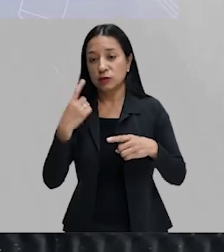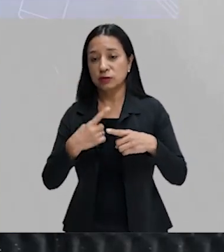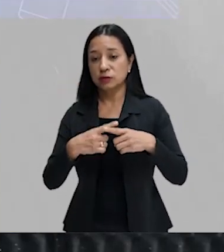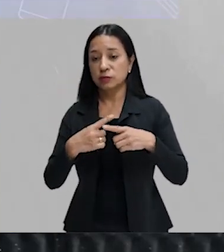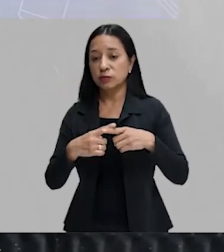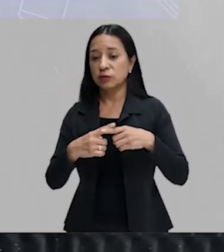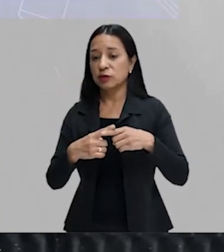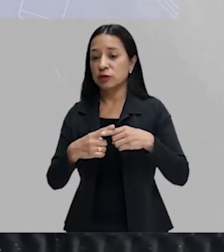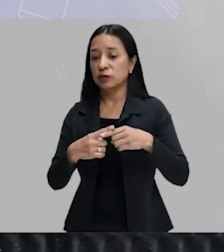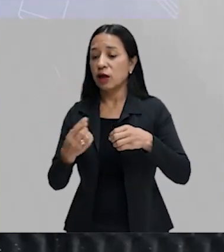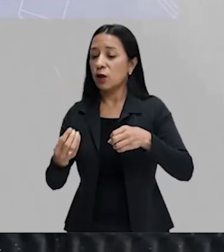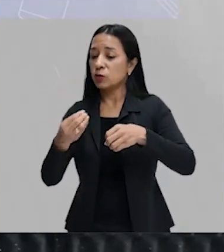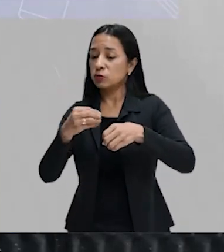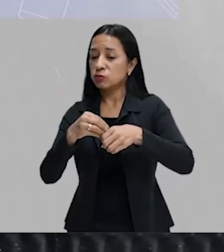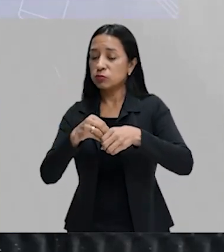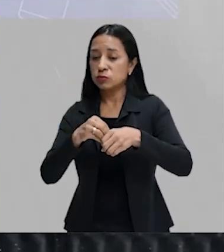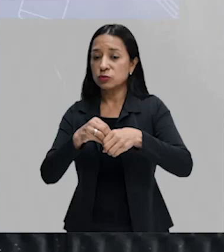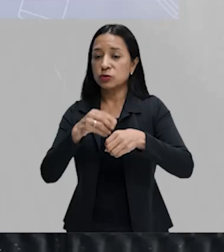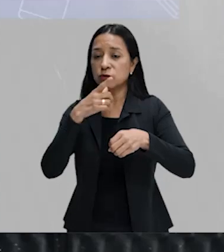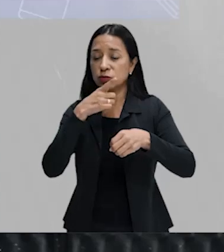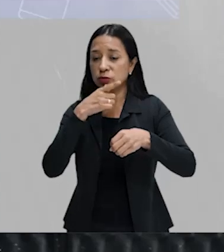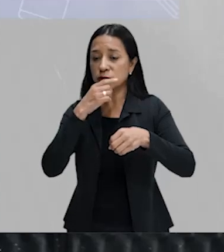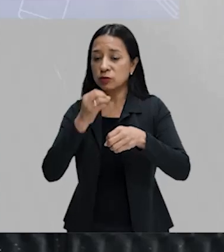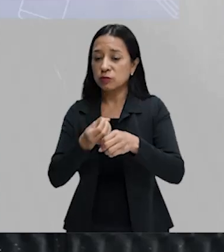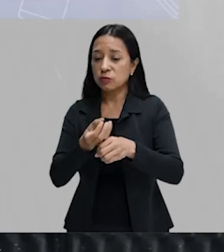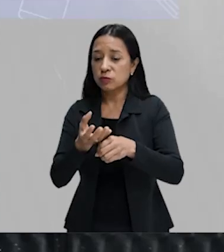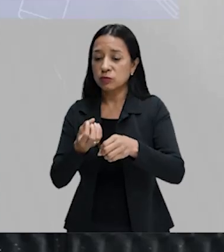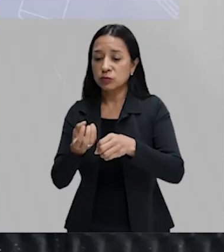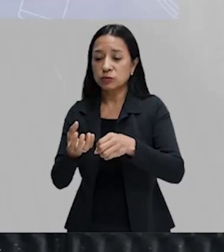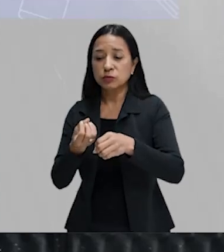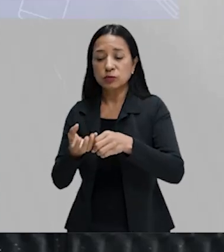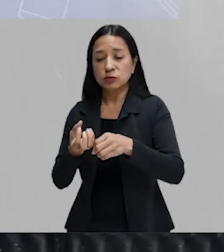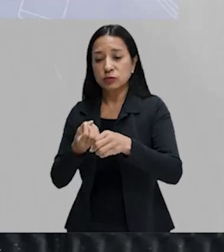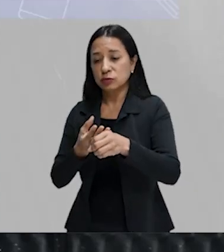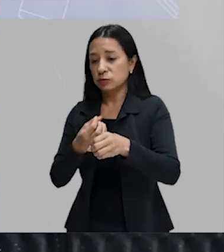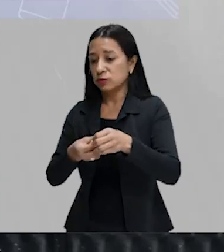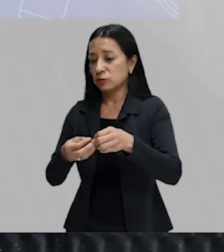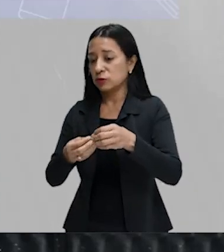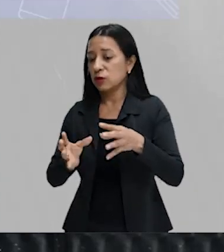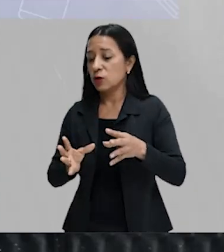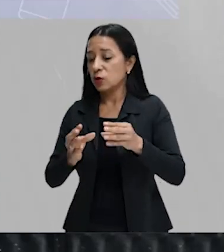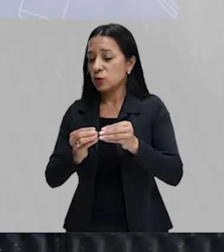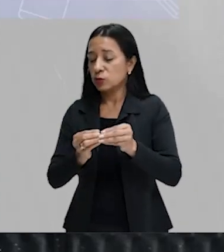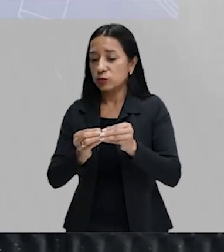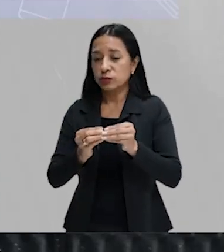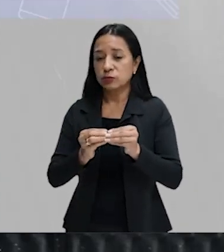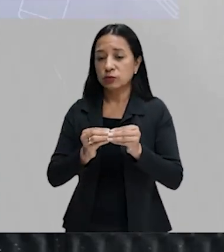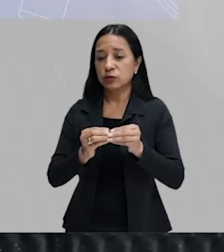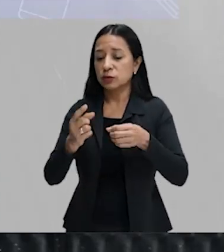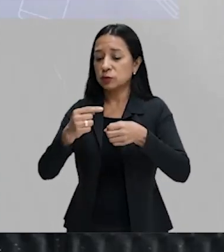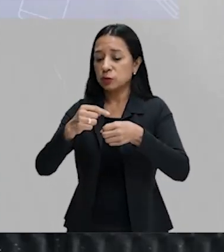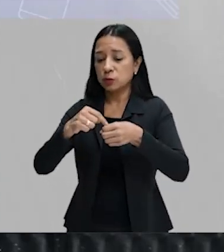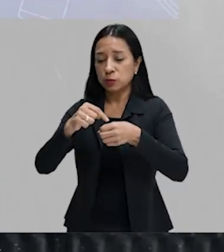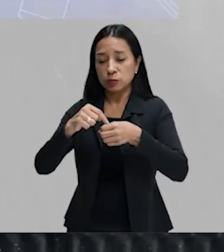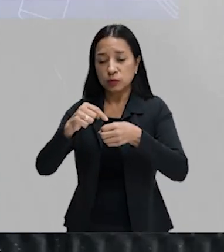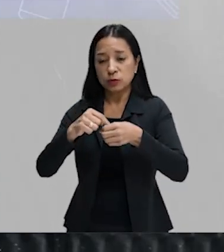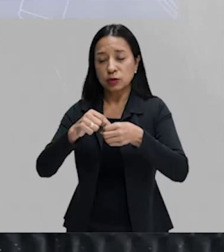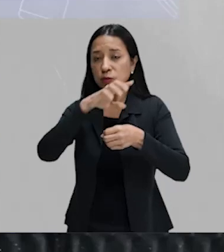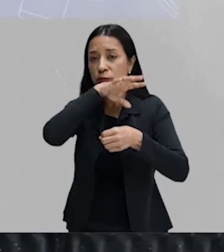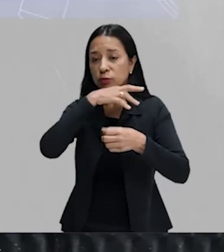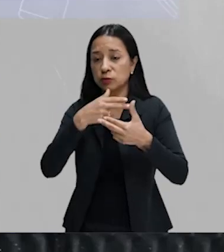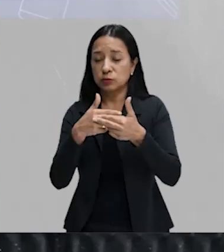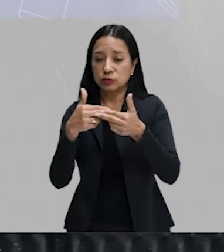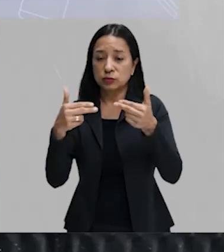estar repleto de um líquido que vai distribuir, por exemplo, nutrientes, substâncias no interior do animal, certo?